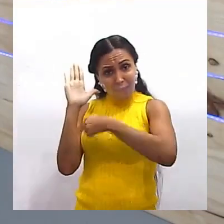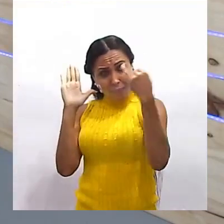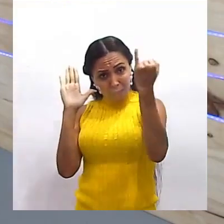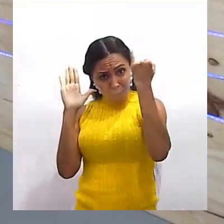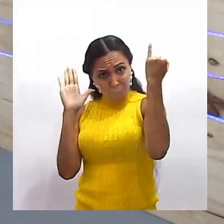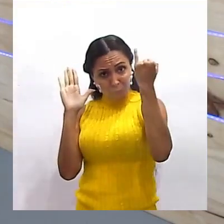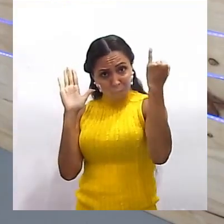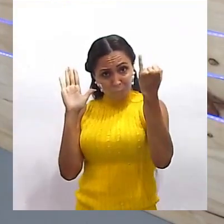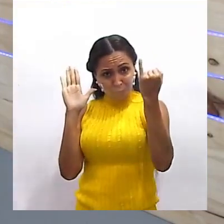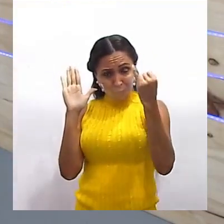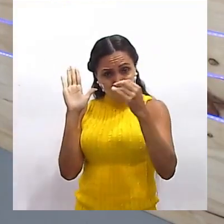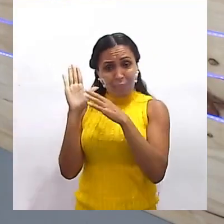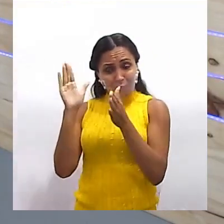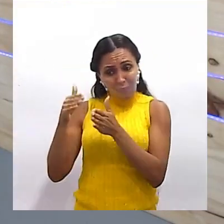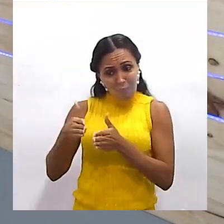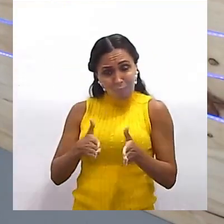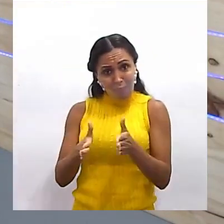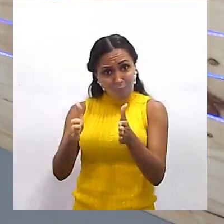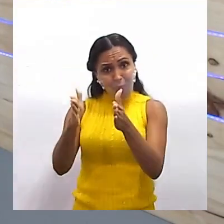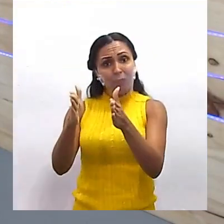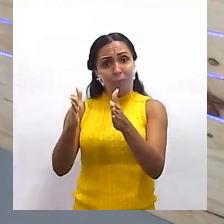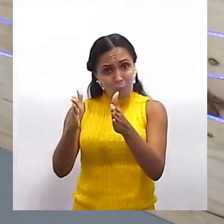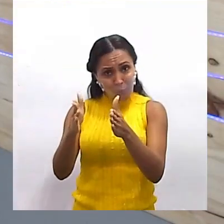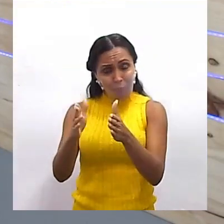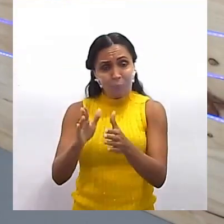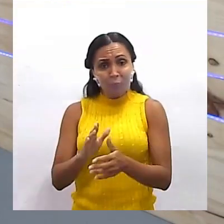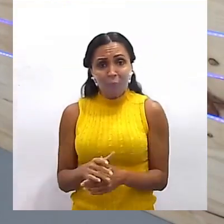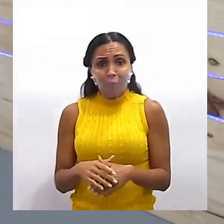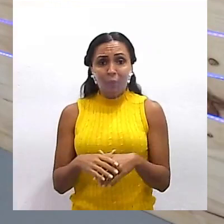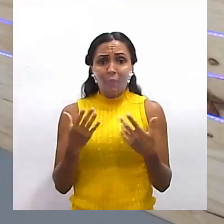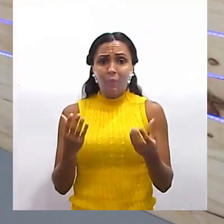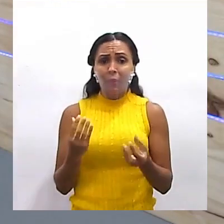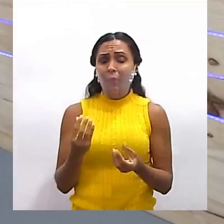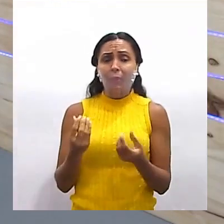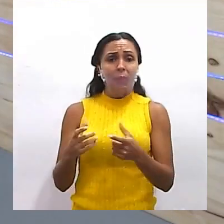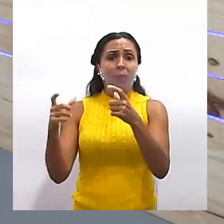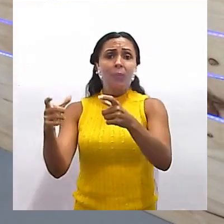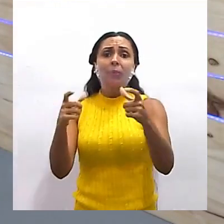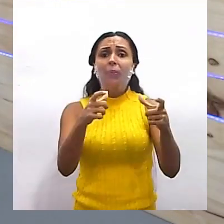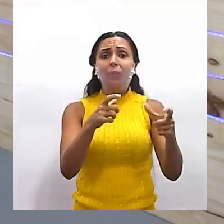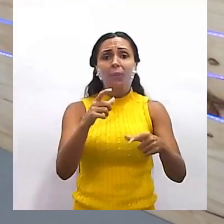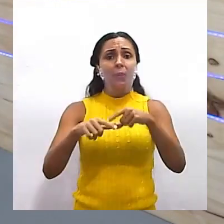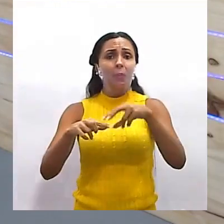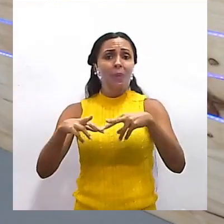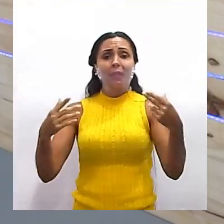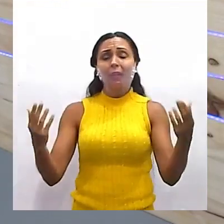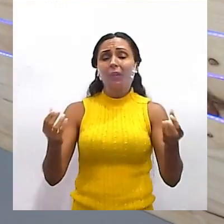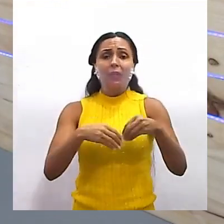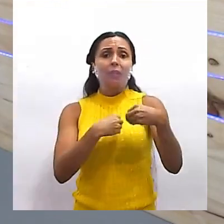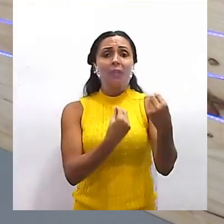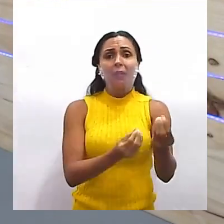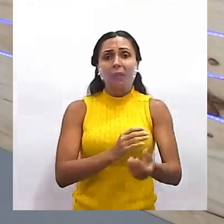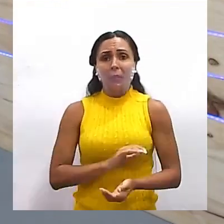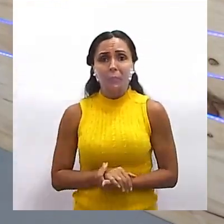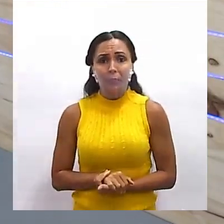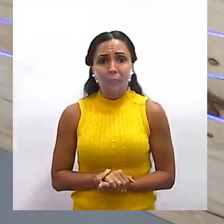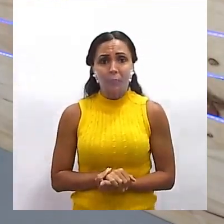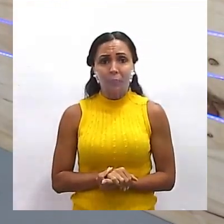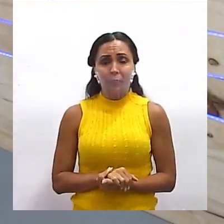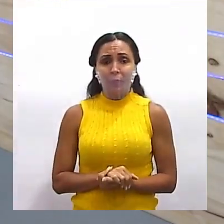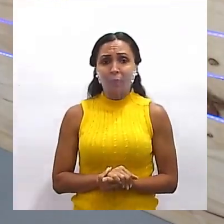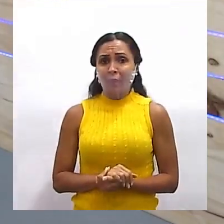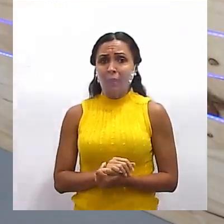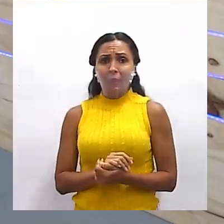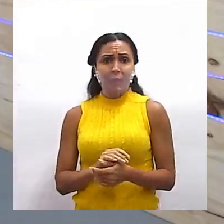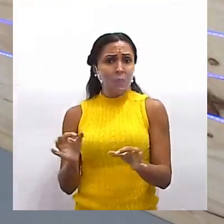é ela que vai me direcionar, é ela que vai me dizer onde eu vou alocar esse material. Eu não posso ter dentro do meu CD nenhum